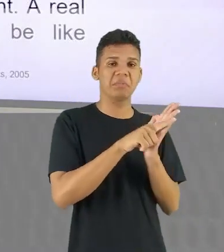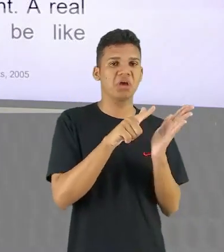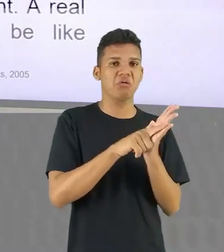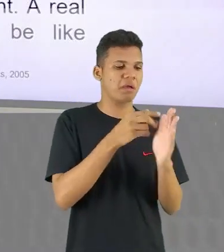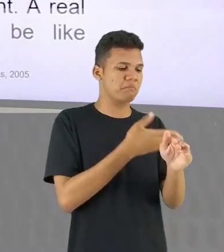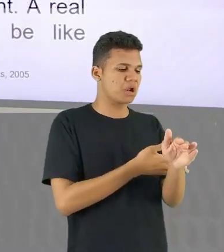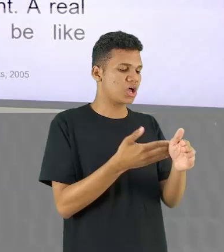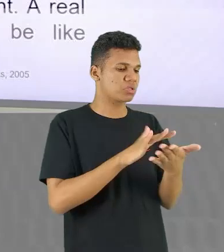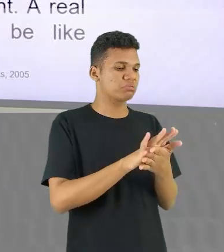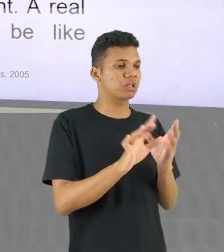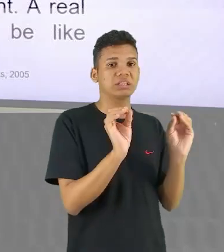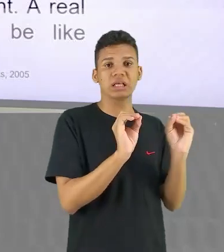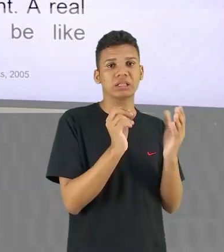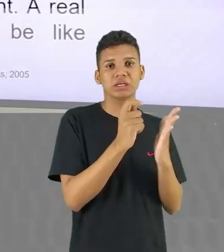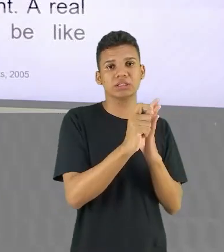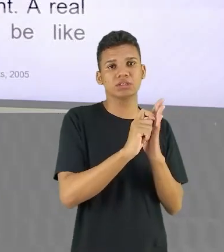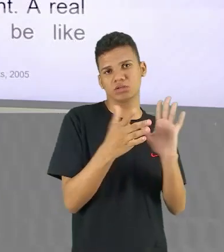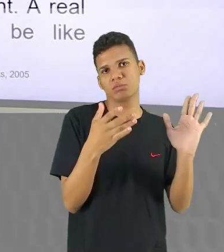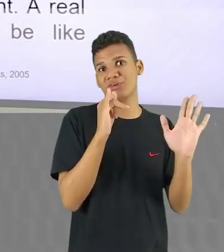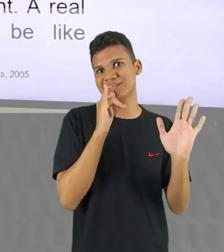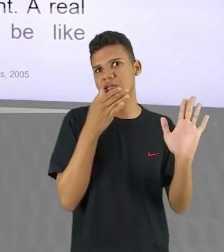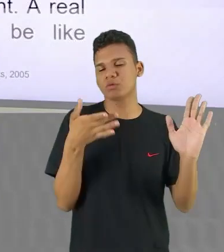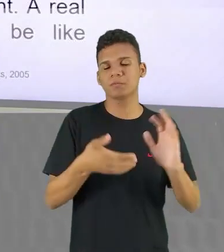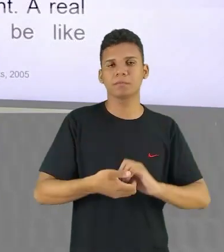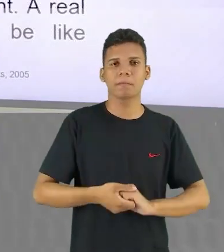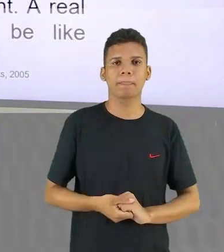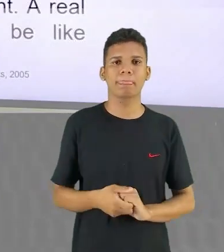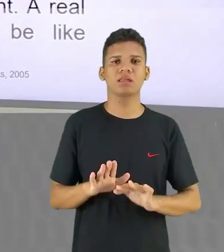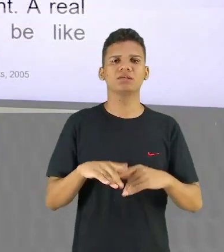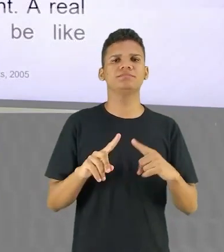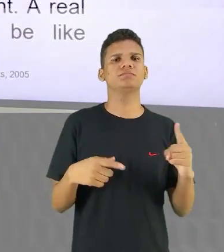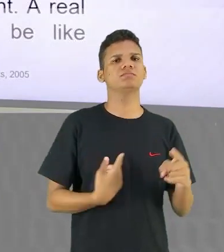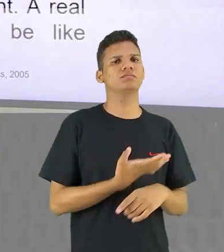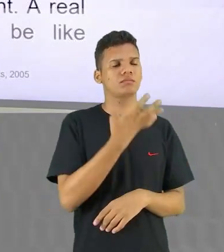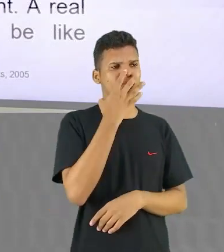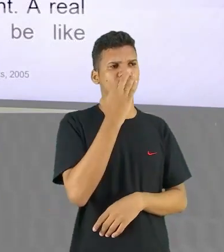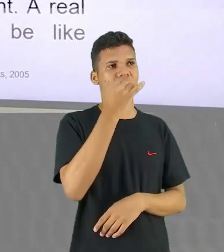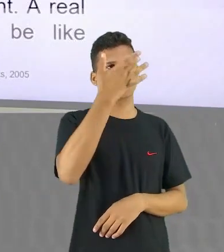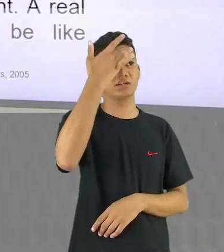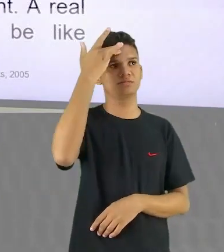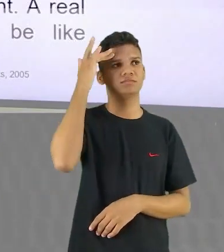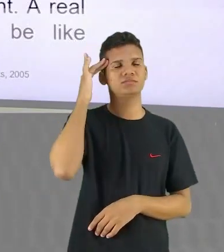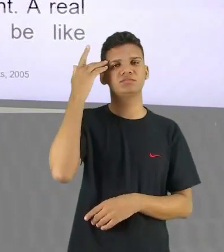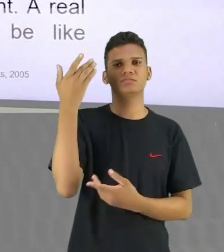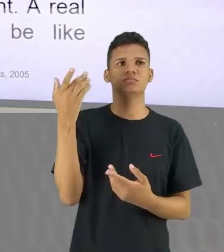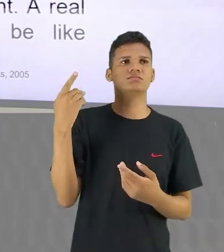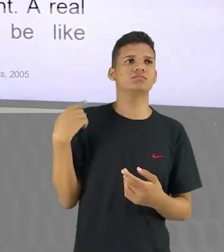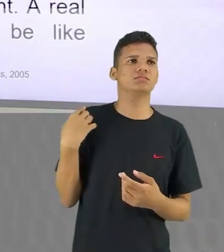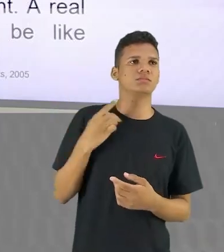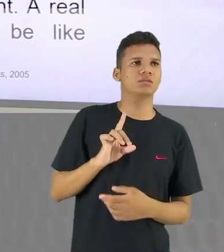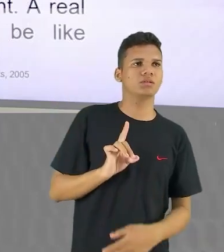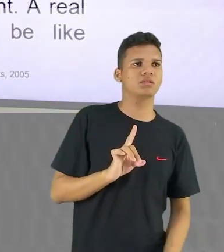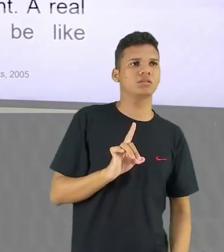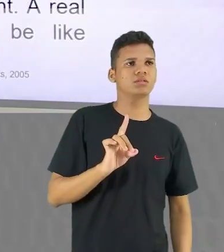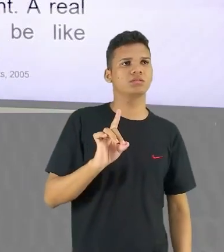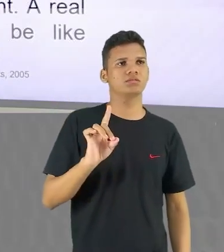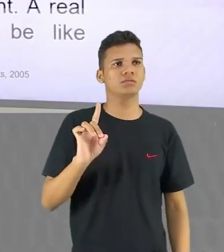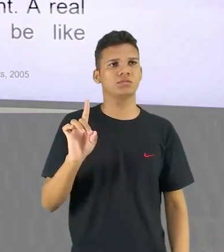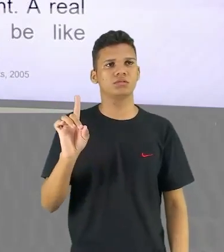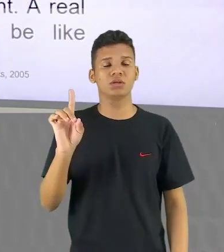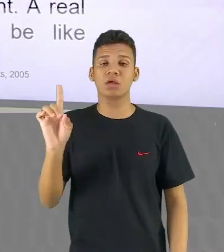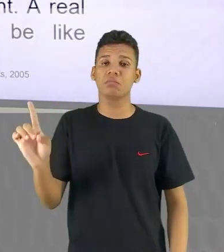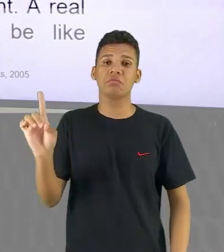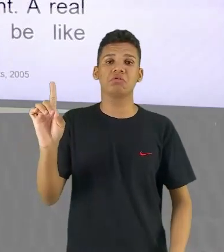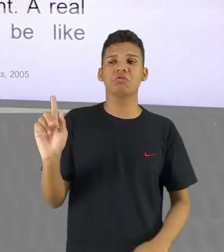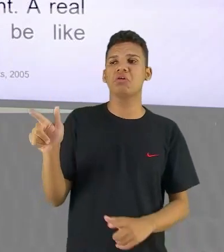Ela acha que as pessoas, por exemplo, vão para lugares como Veneza, para sua lua de